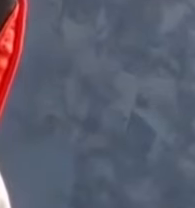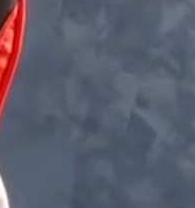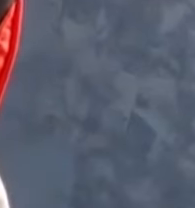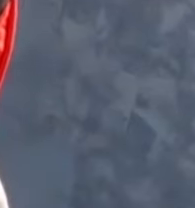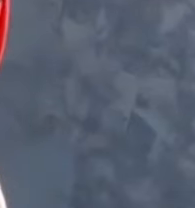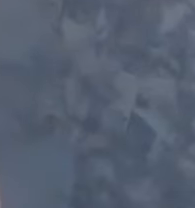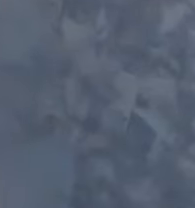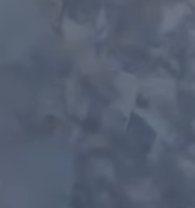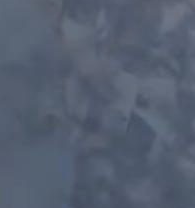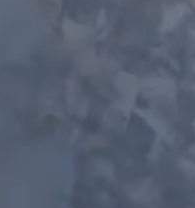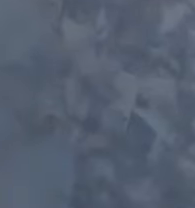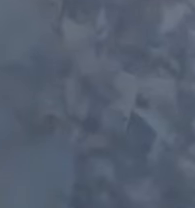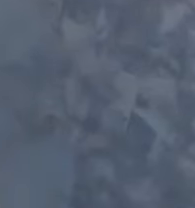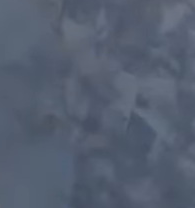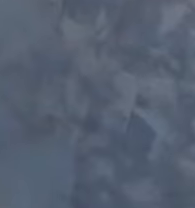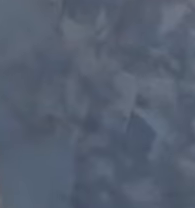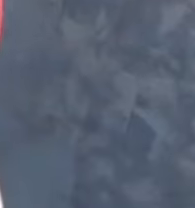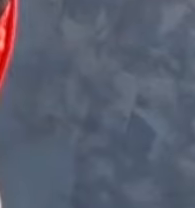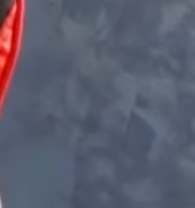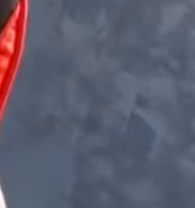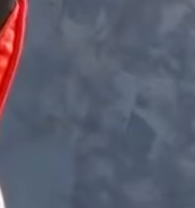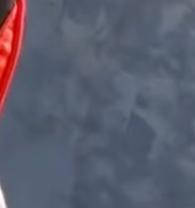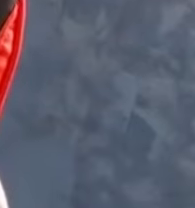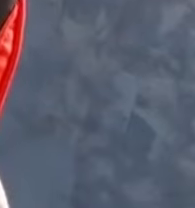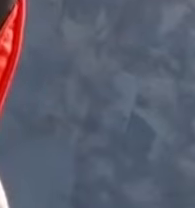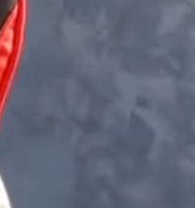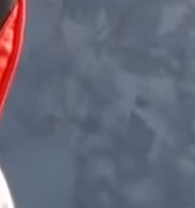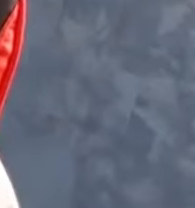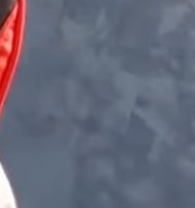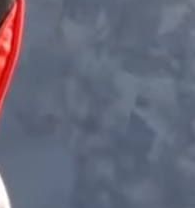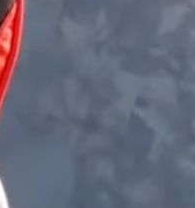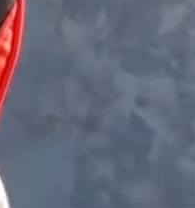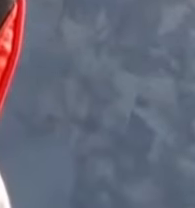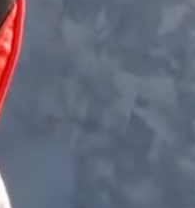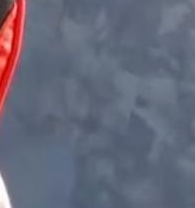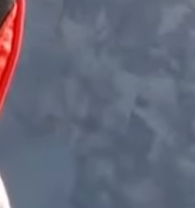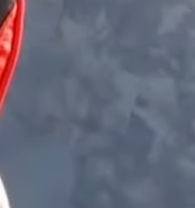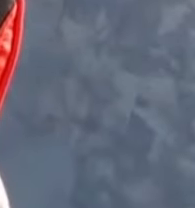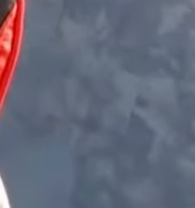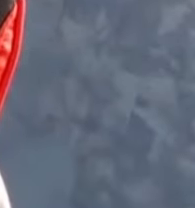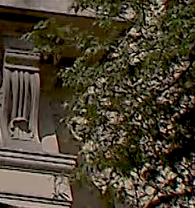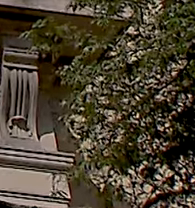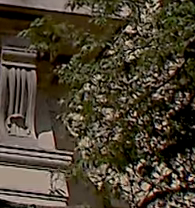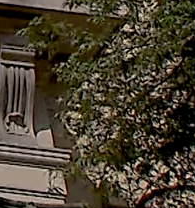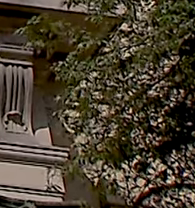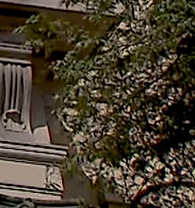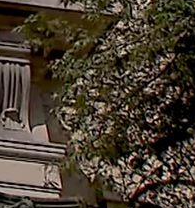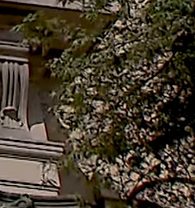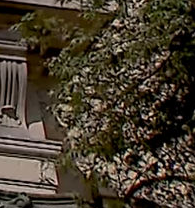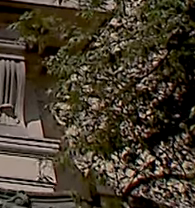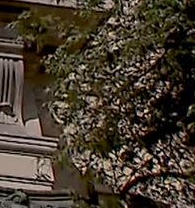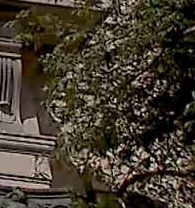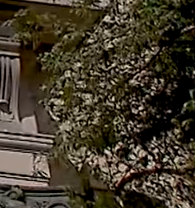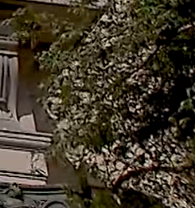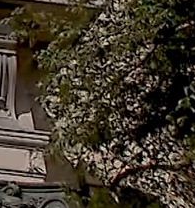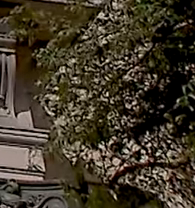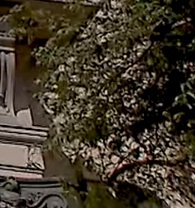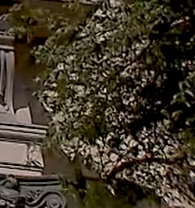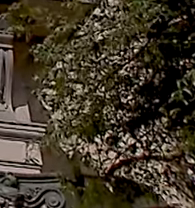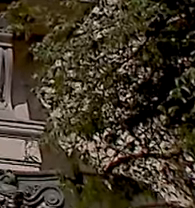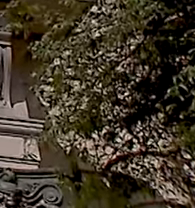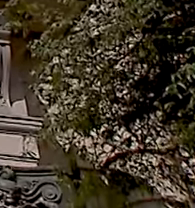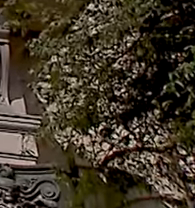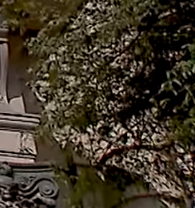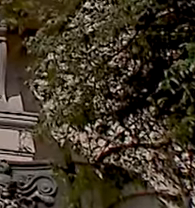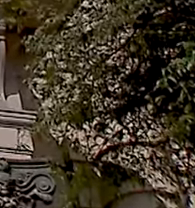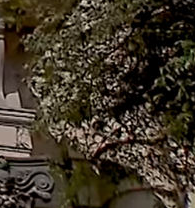essa equiparação dos direitos das famílias heterossexuais as famílias LGBT o tribunal de de São Paulo